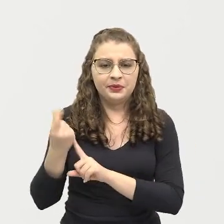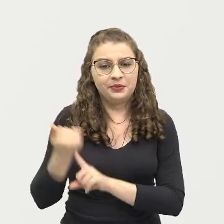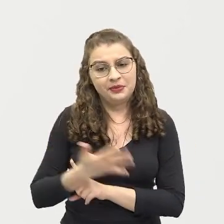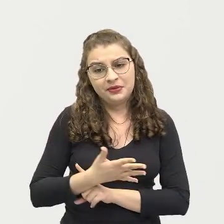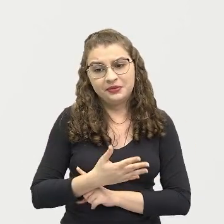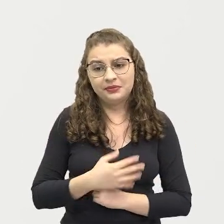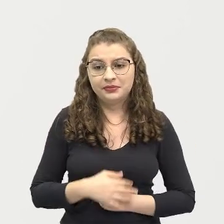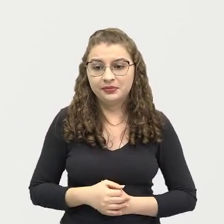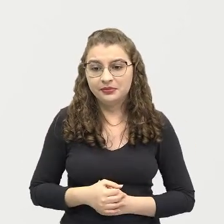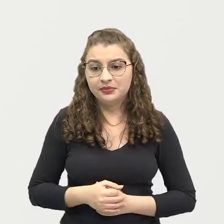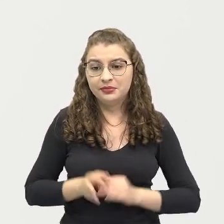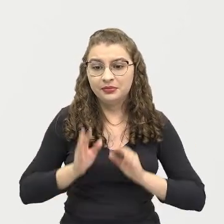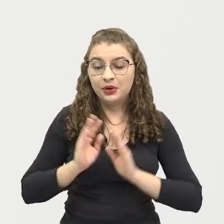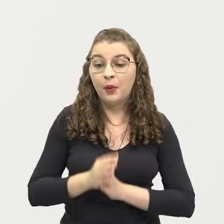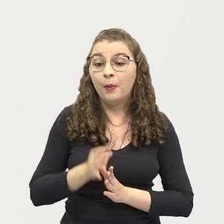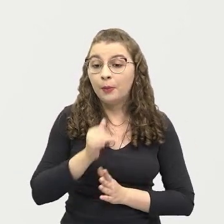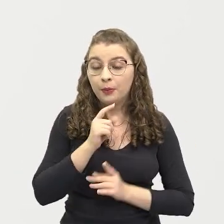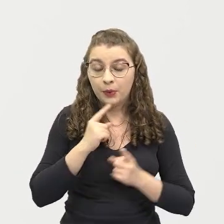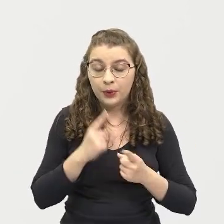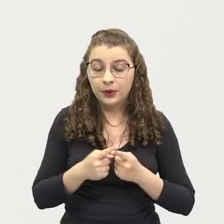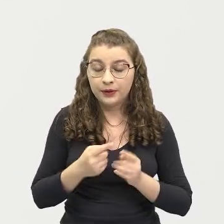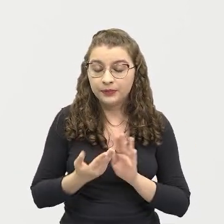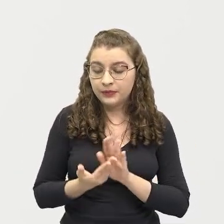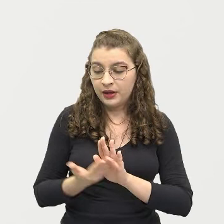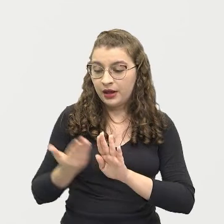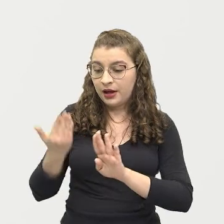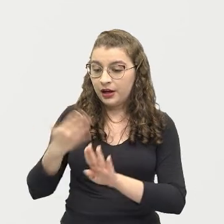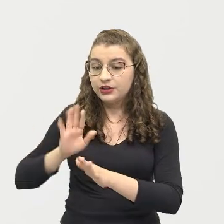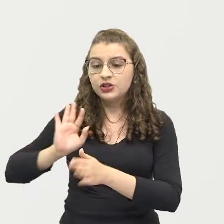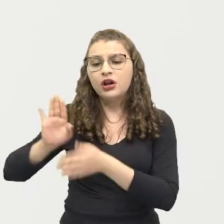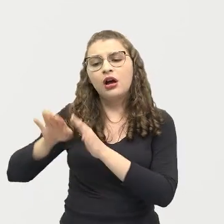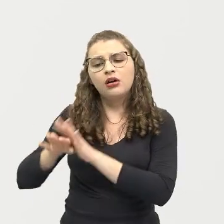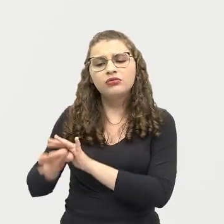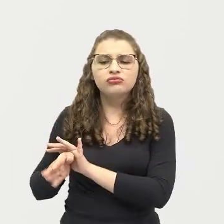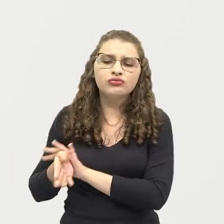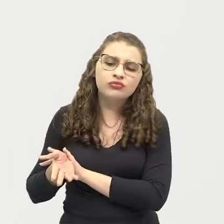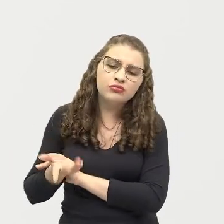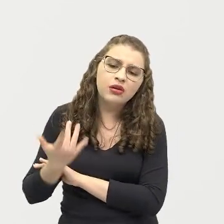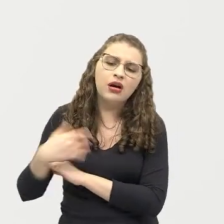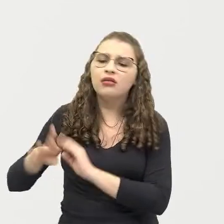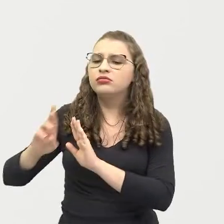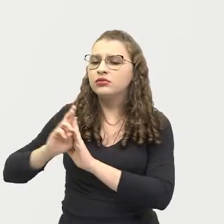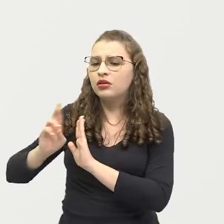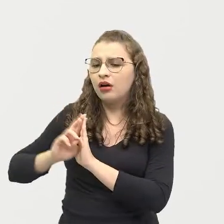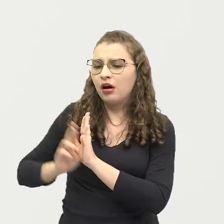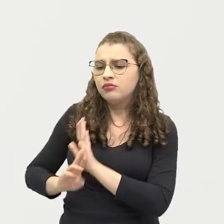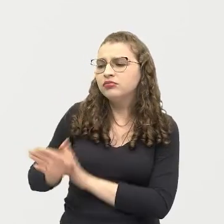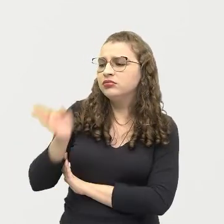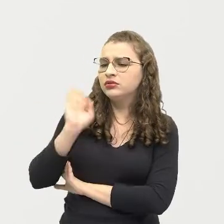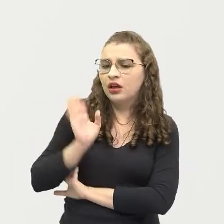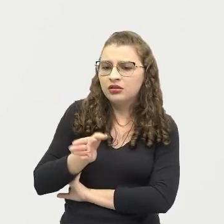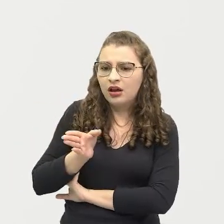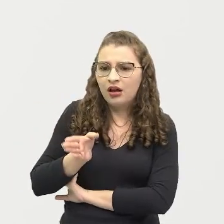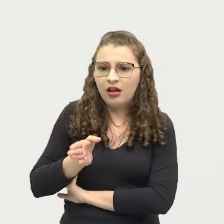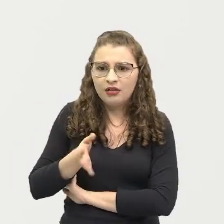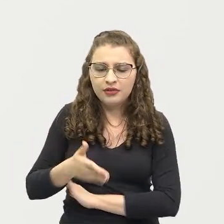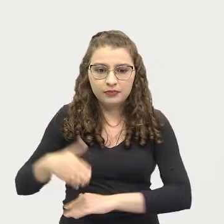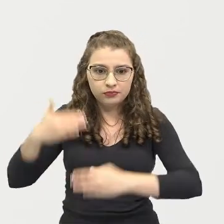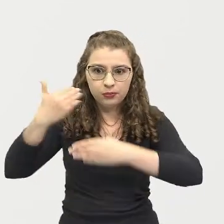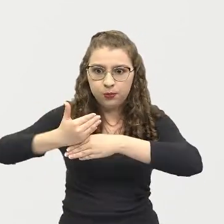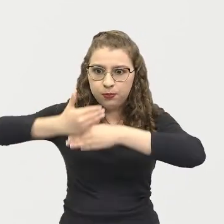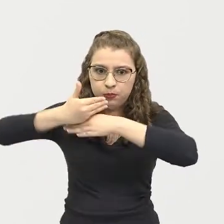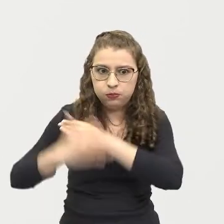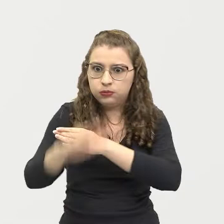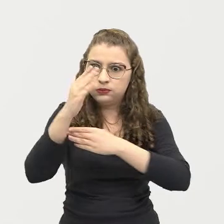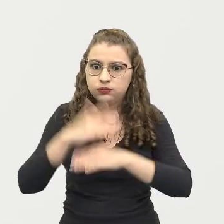Você está acostumado com uma arte já há muito tempo, seguindo umas regras, seguindo aquelas regras. Aí vem algo